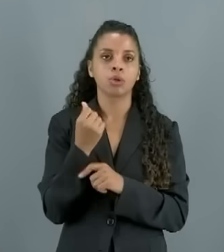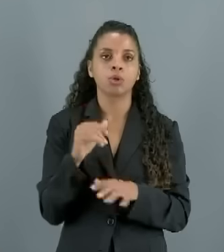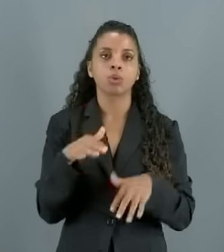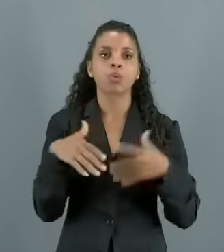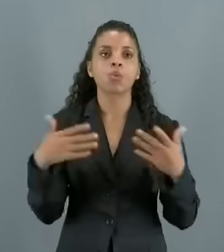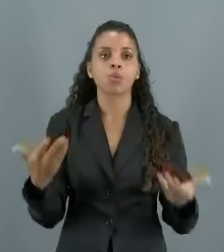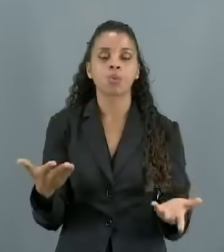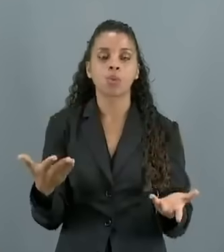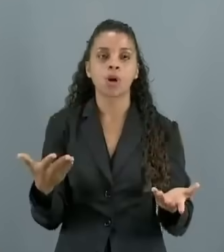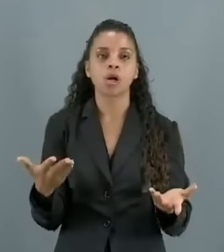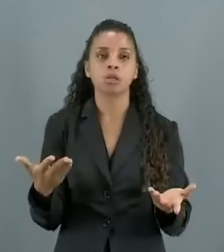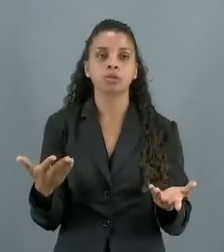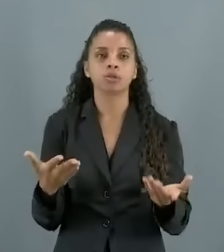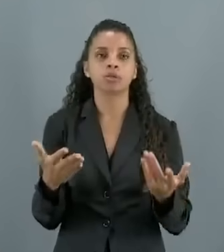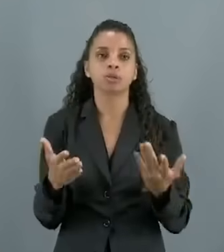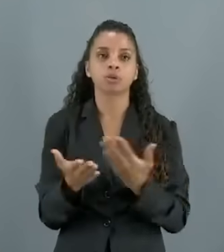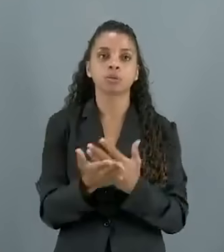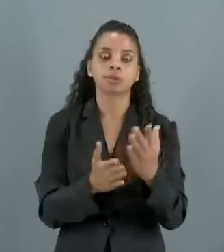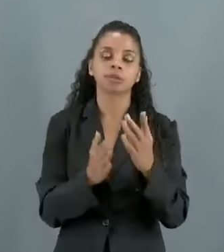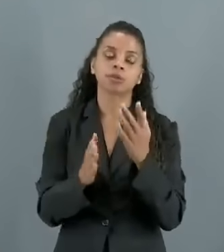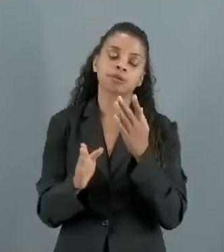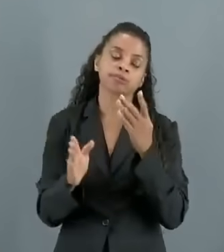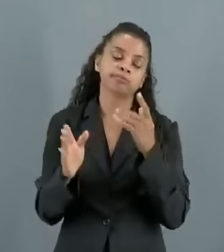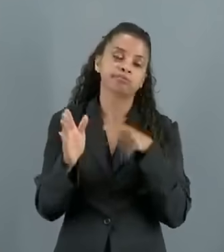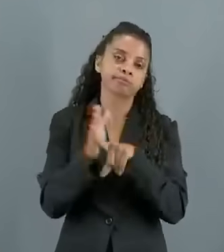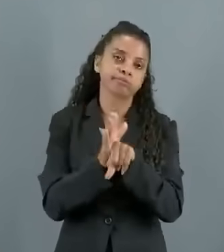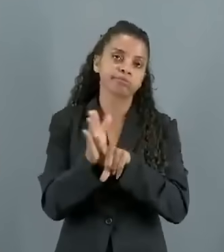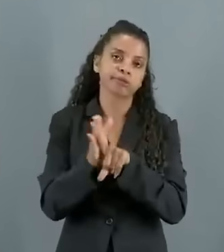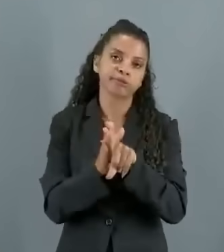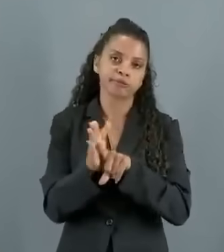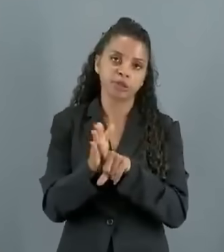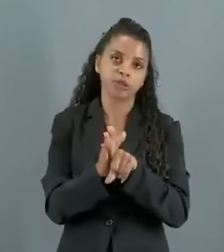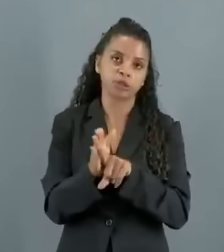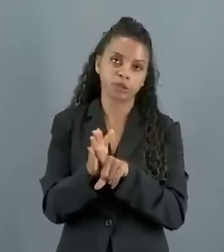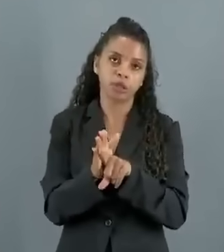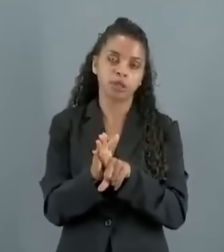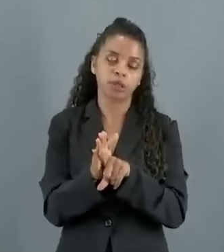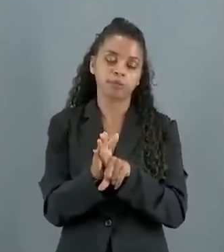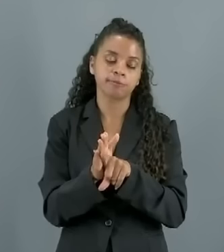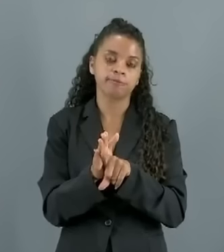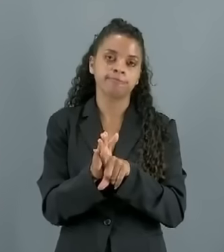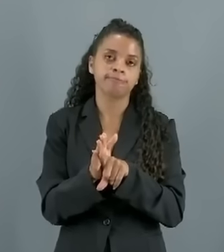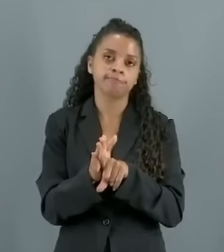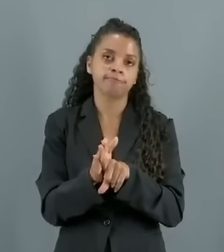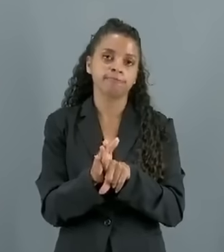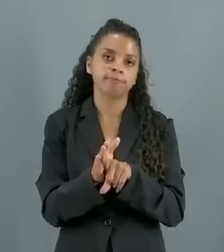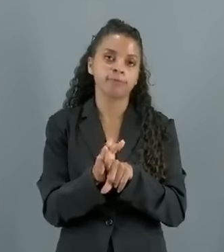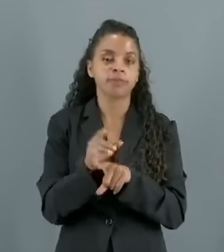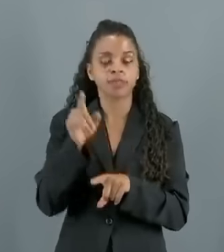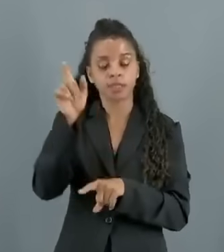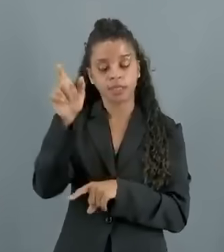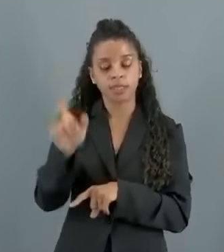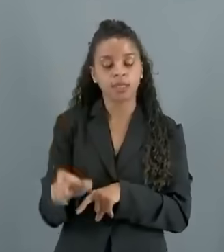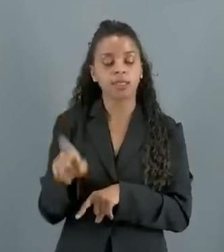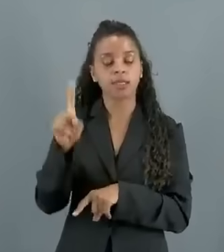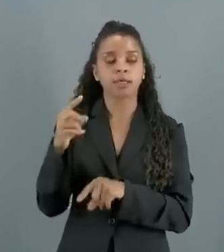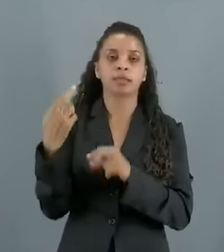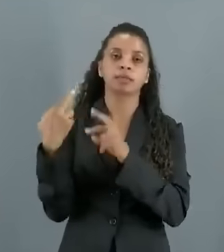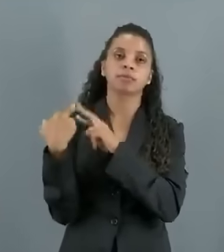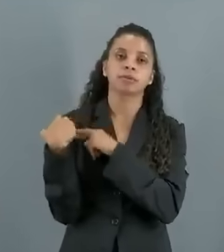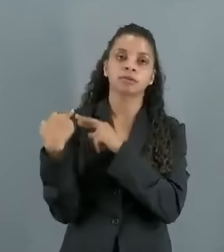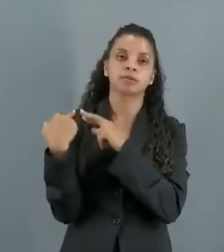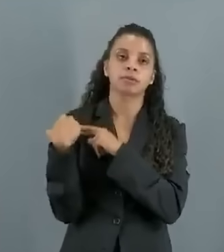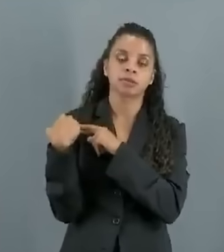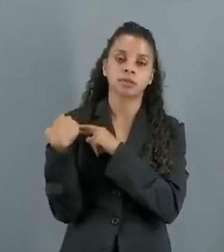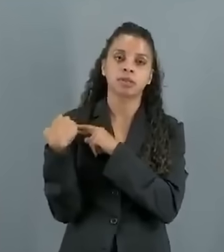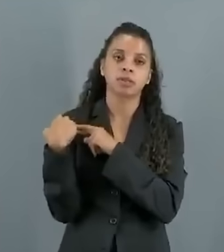é ministro e principal mandatário e teve conhecimento do fato, já que ele foi questionado pelos procuradores e